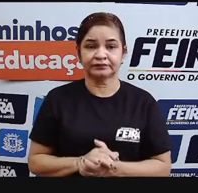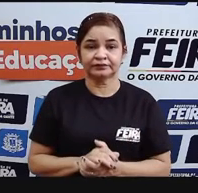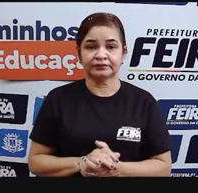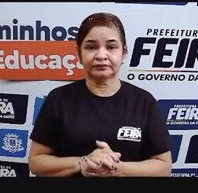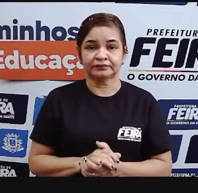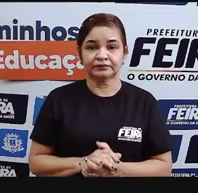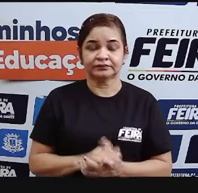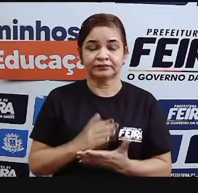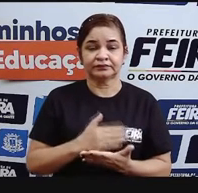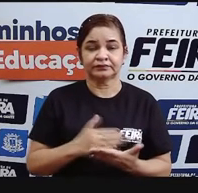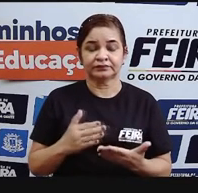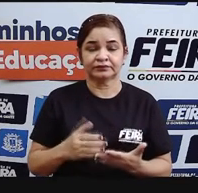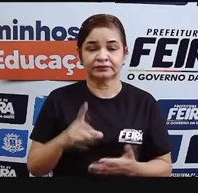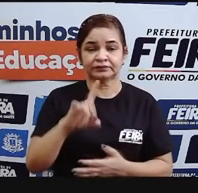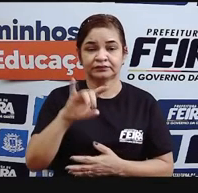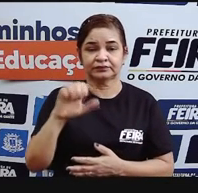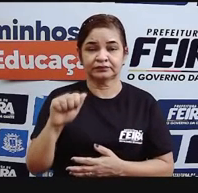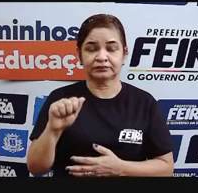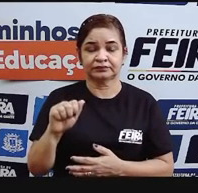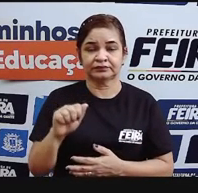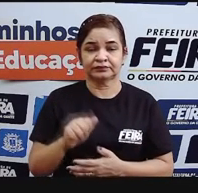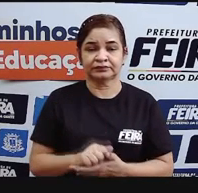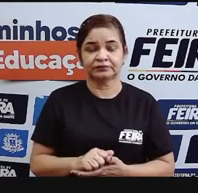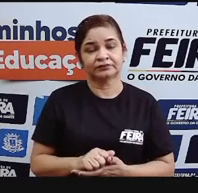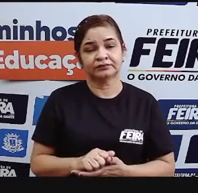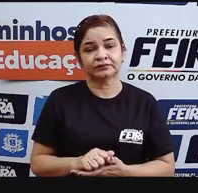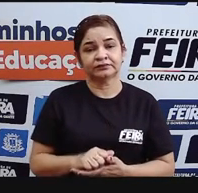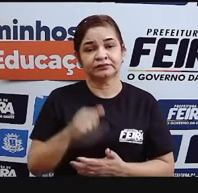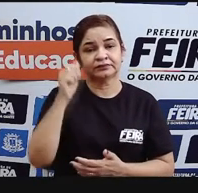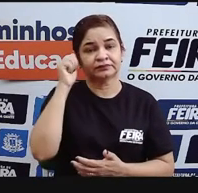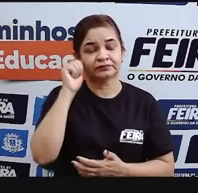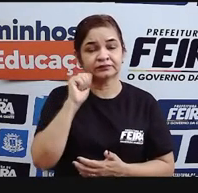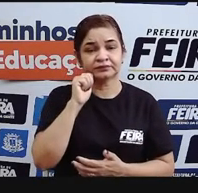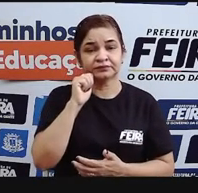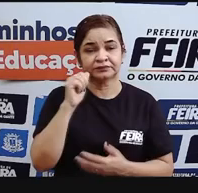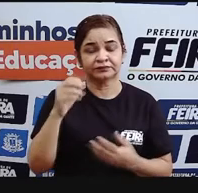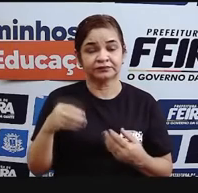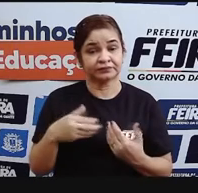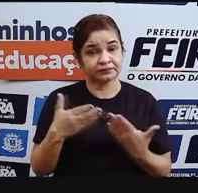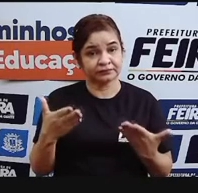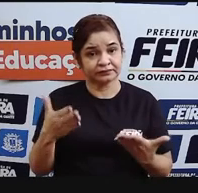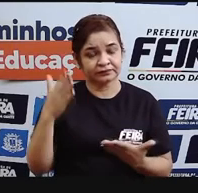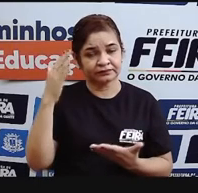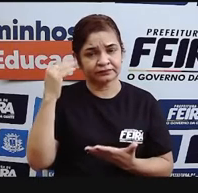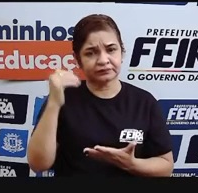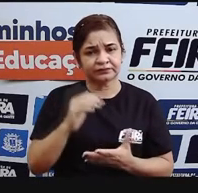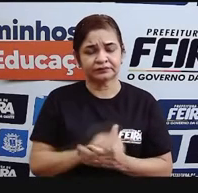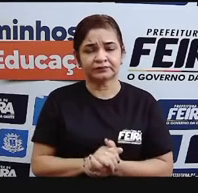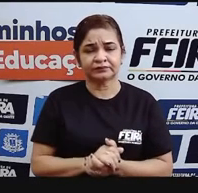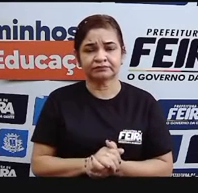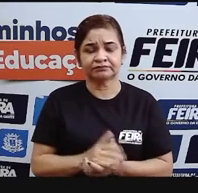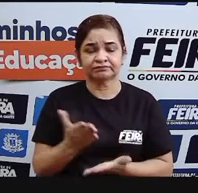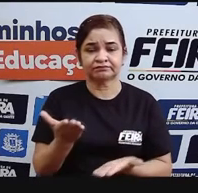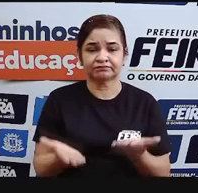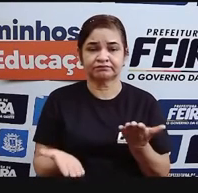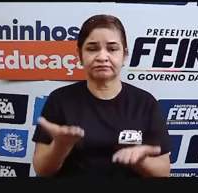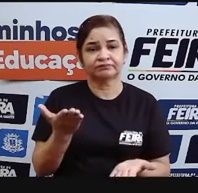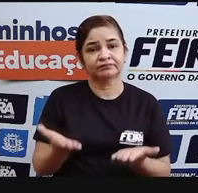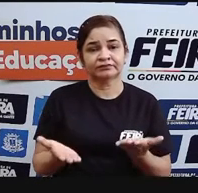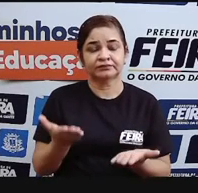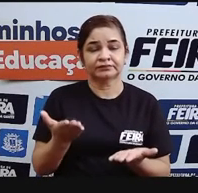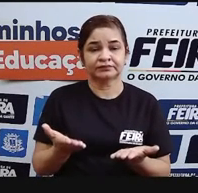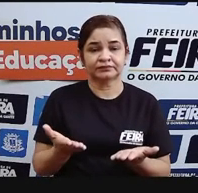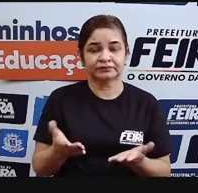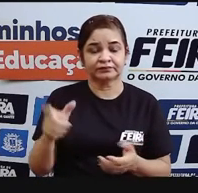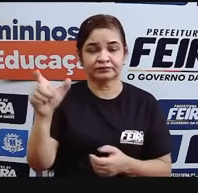a origem do Dia Internacional das Mulheres. Como vocês sabem, existe uma desigualdade